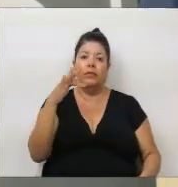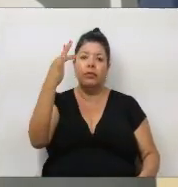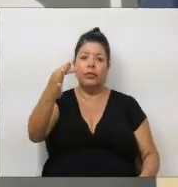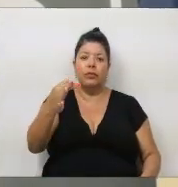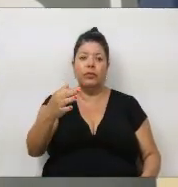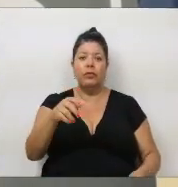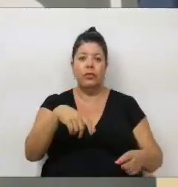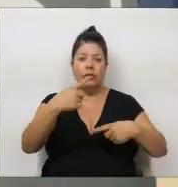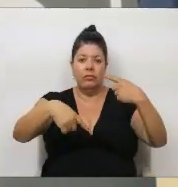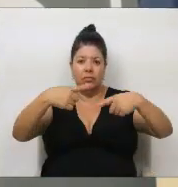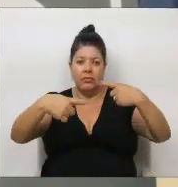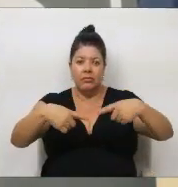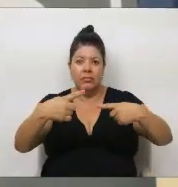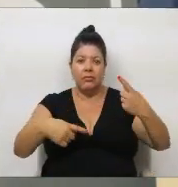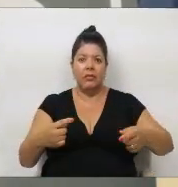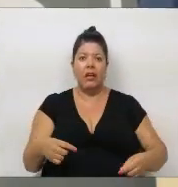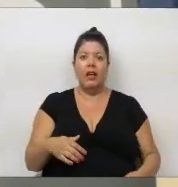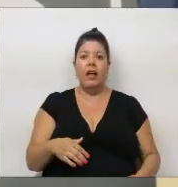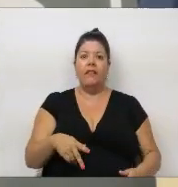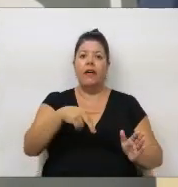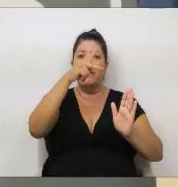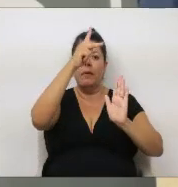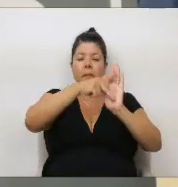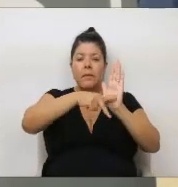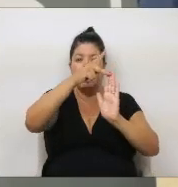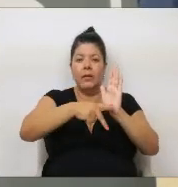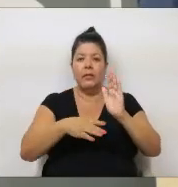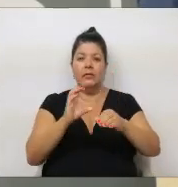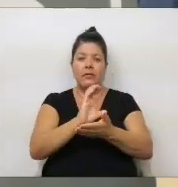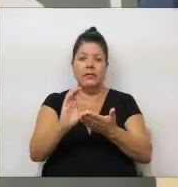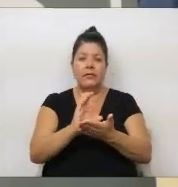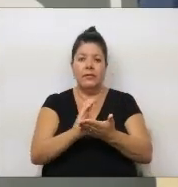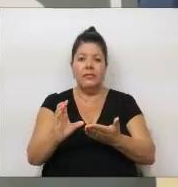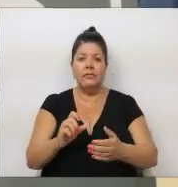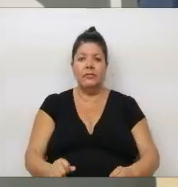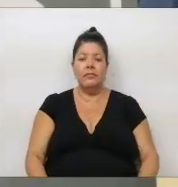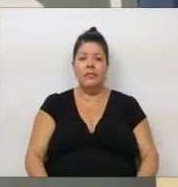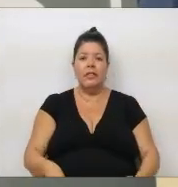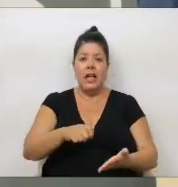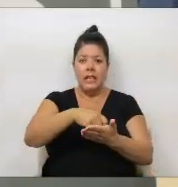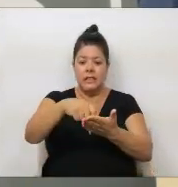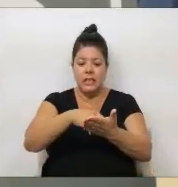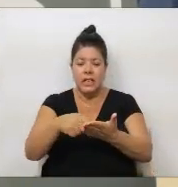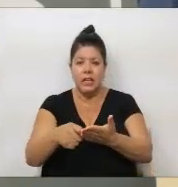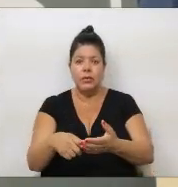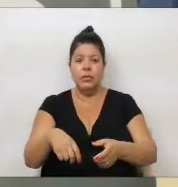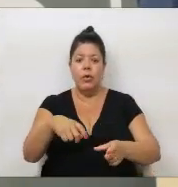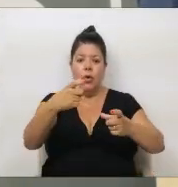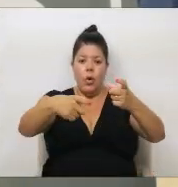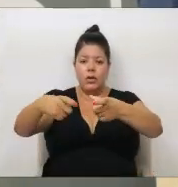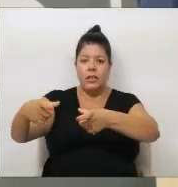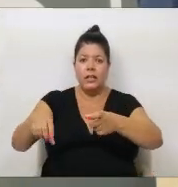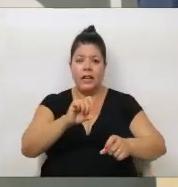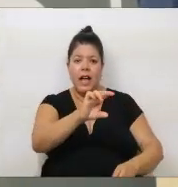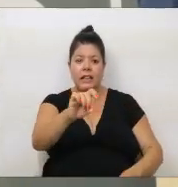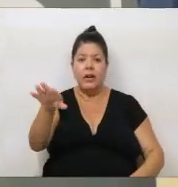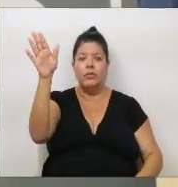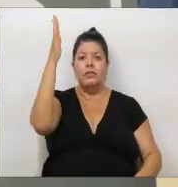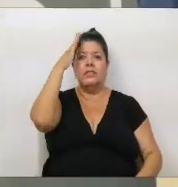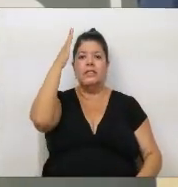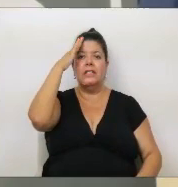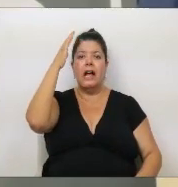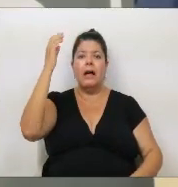pela população, vai para um plano de investimentos escrito, onde cada um vai acompanhar